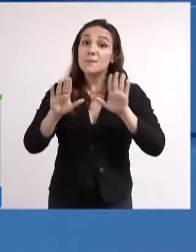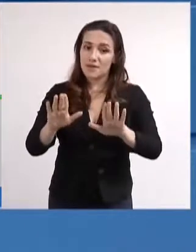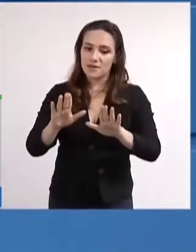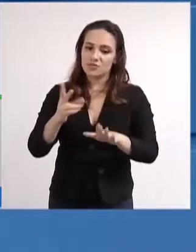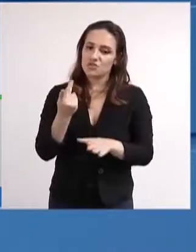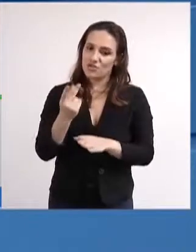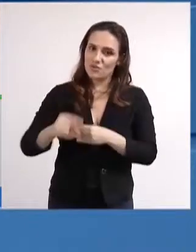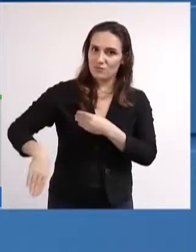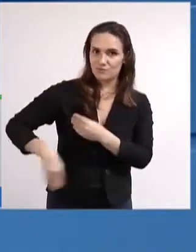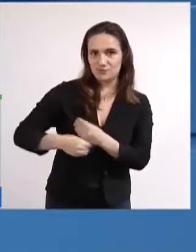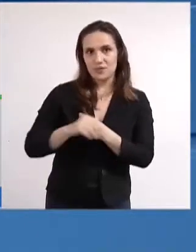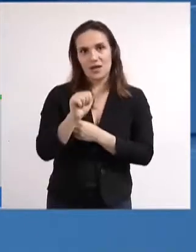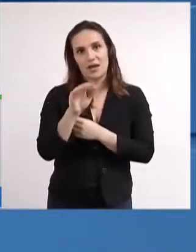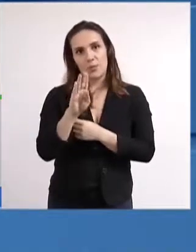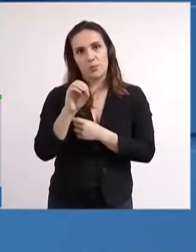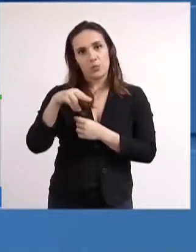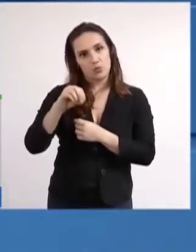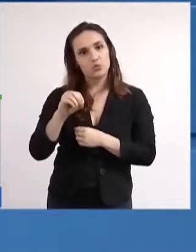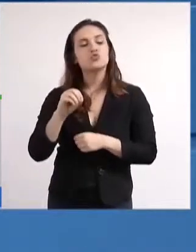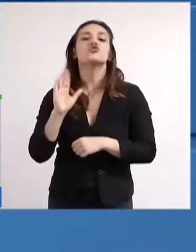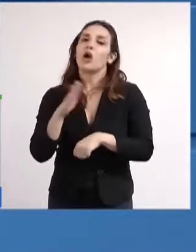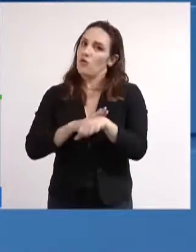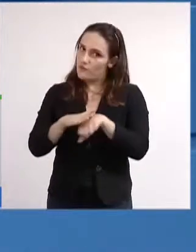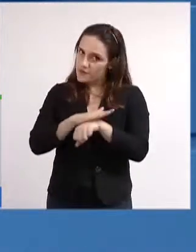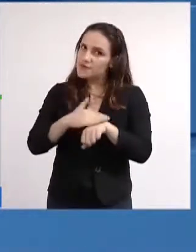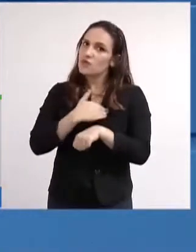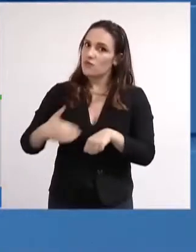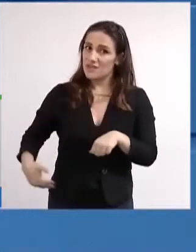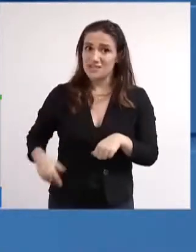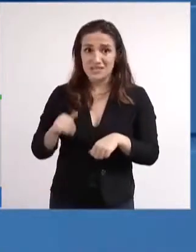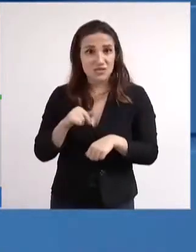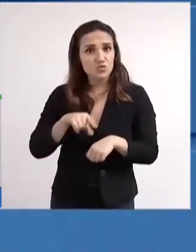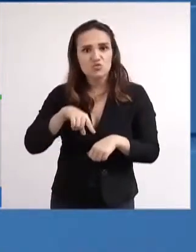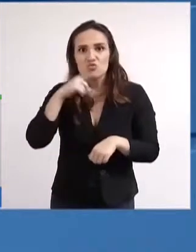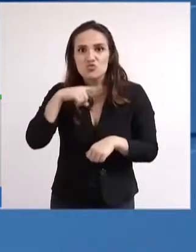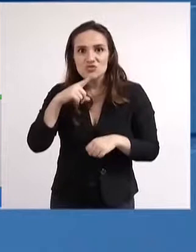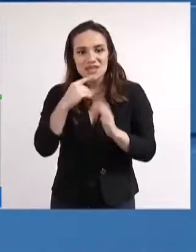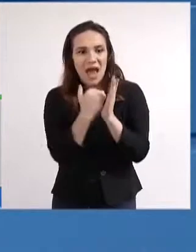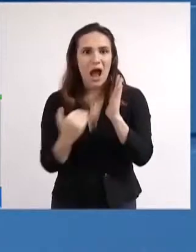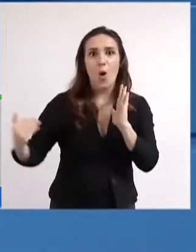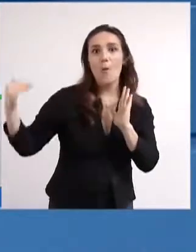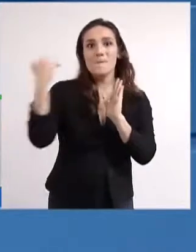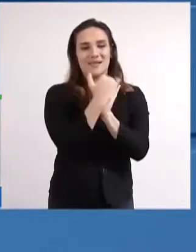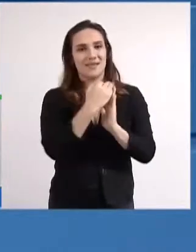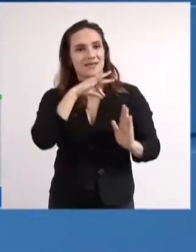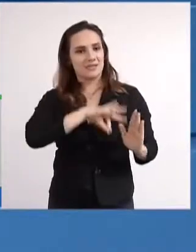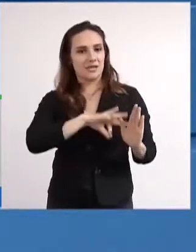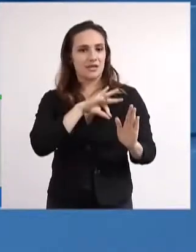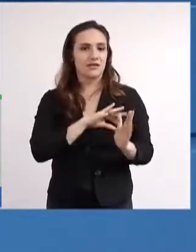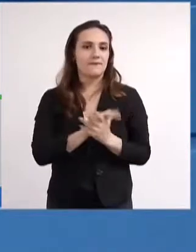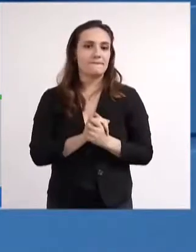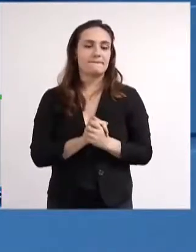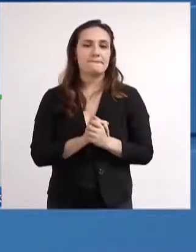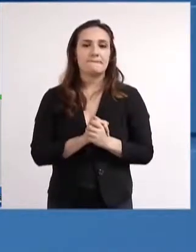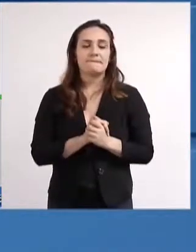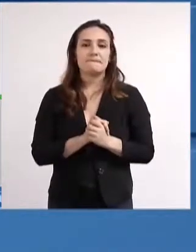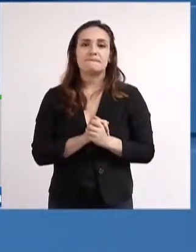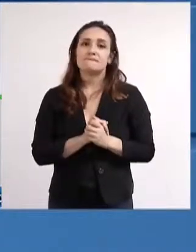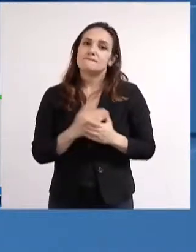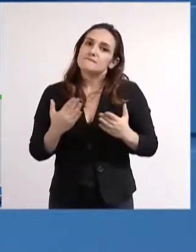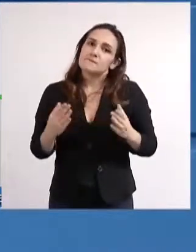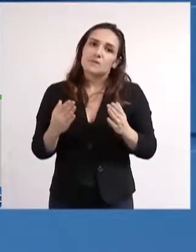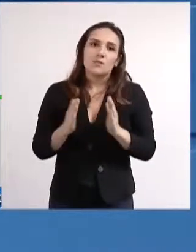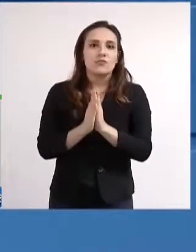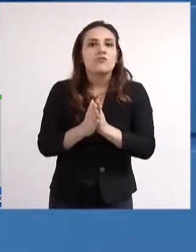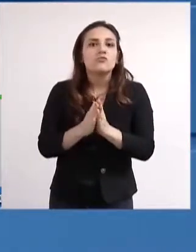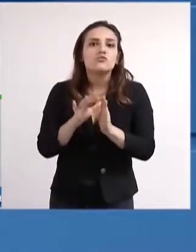com o governo e penso que, se não for possível, para a integralidade, ao menos para esses servidores que recebem